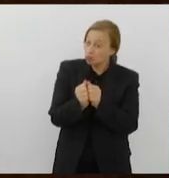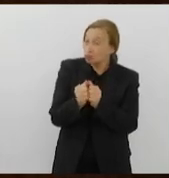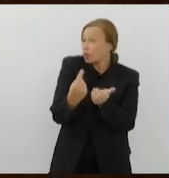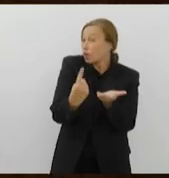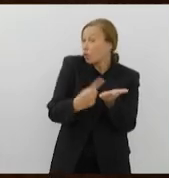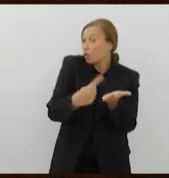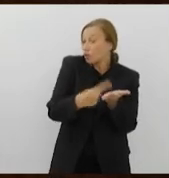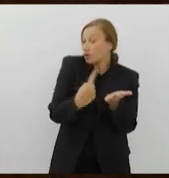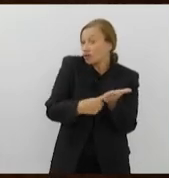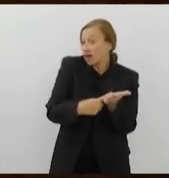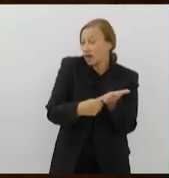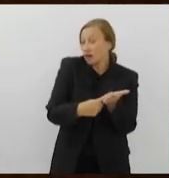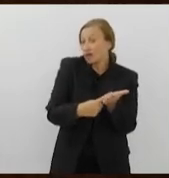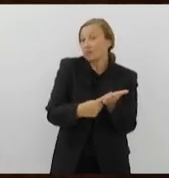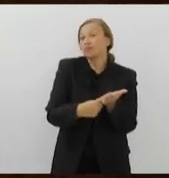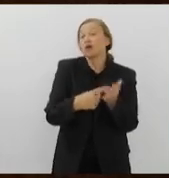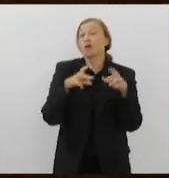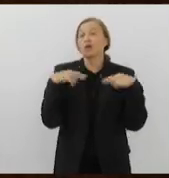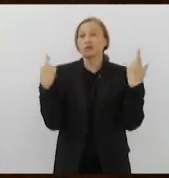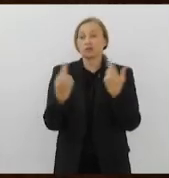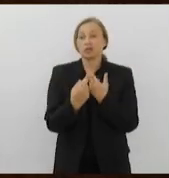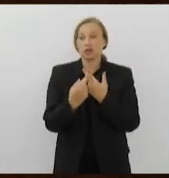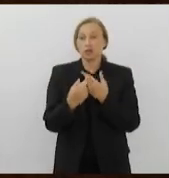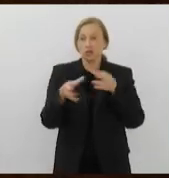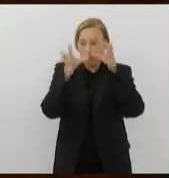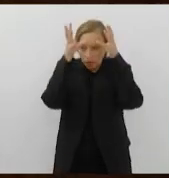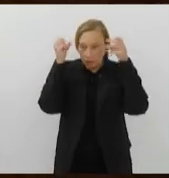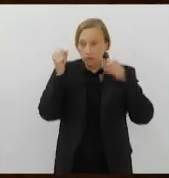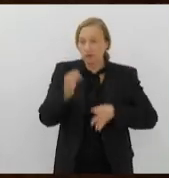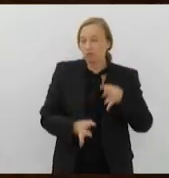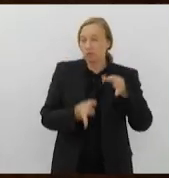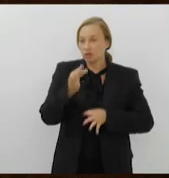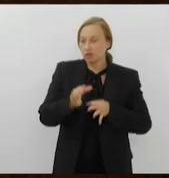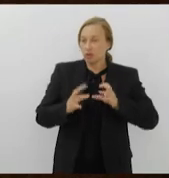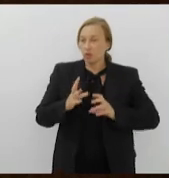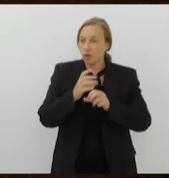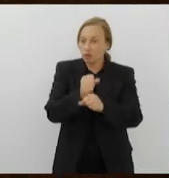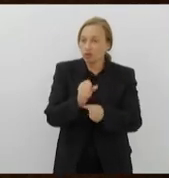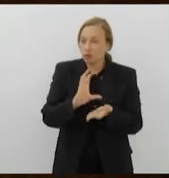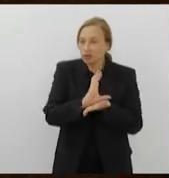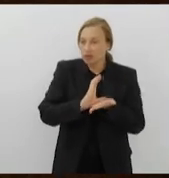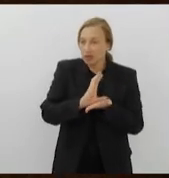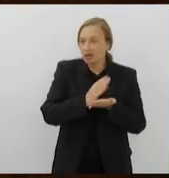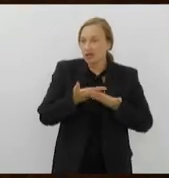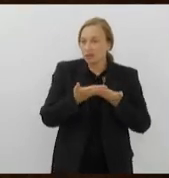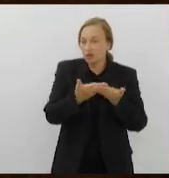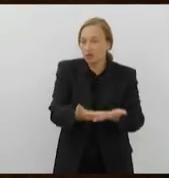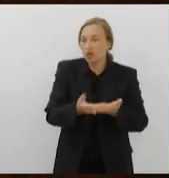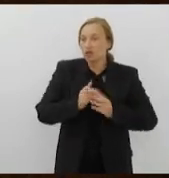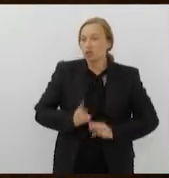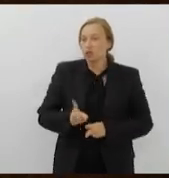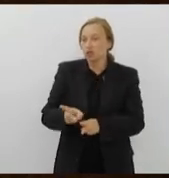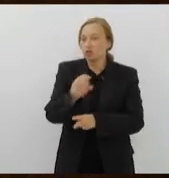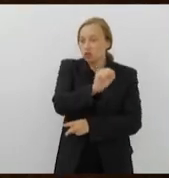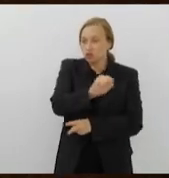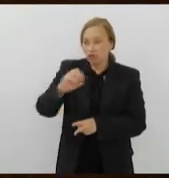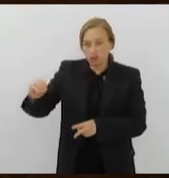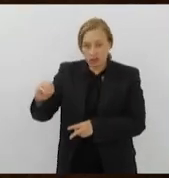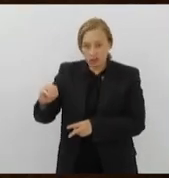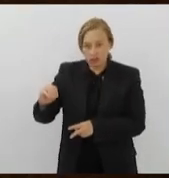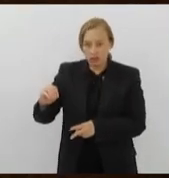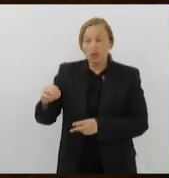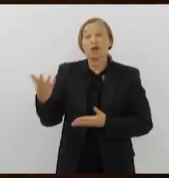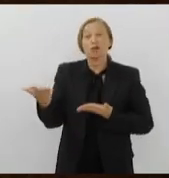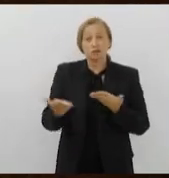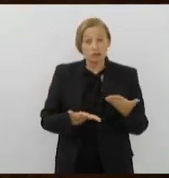reunião com os conselheiros do Tribunal de Contas e fazer um encaminhamento que mantenha esses 800